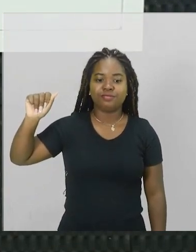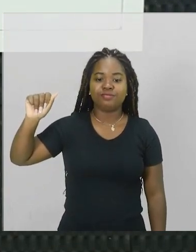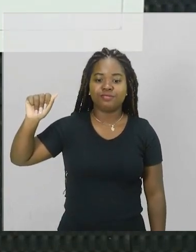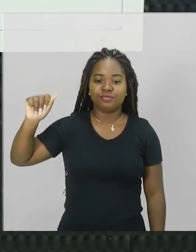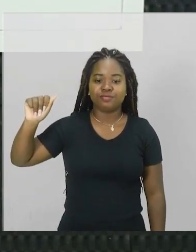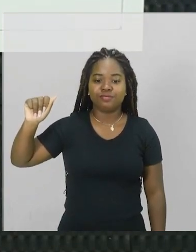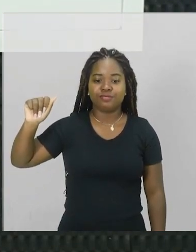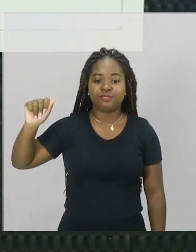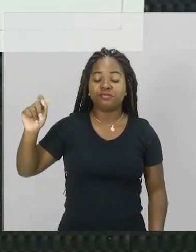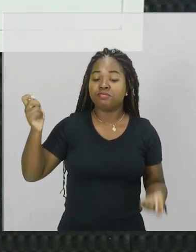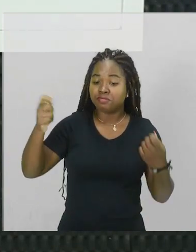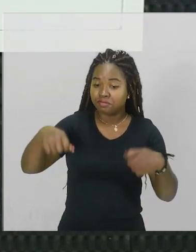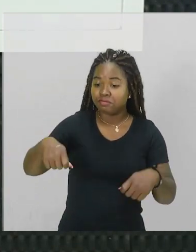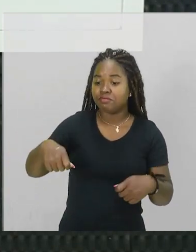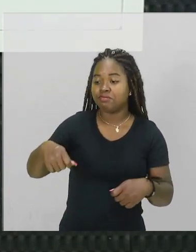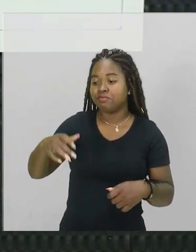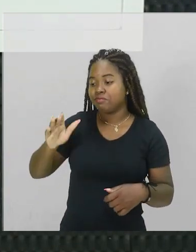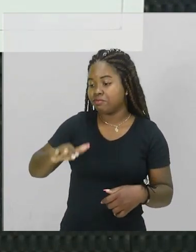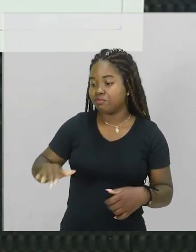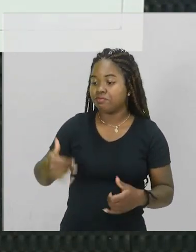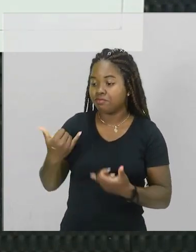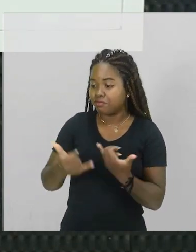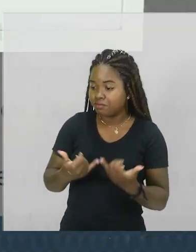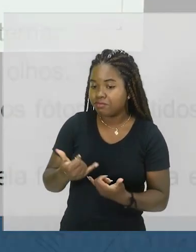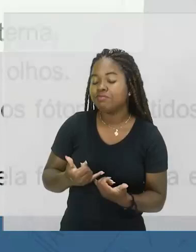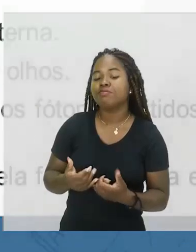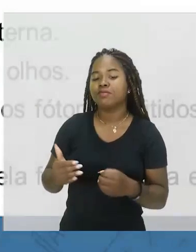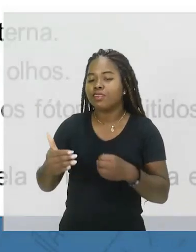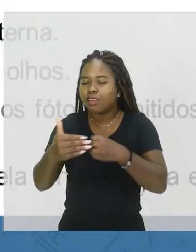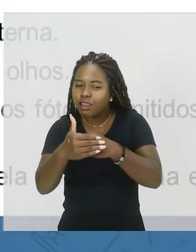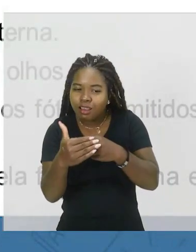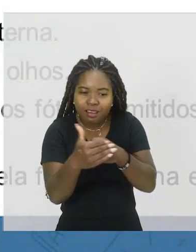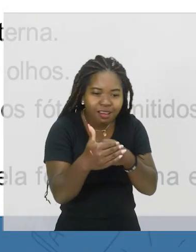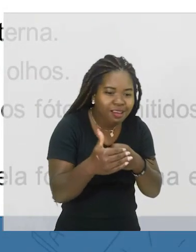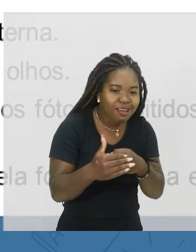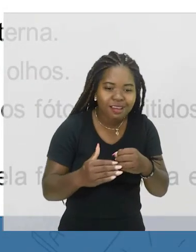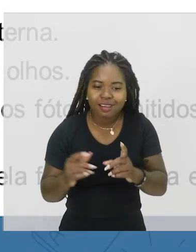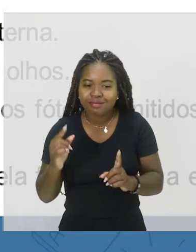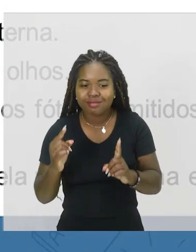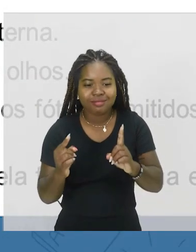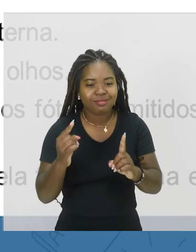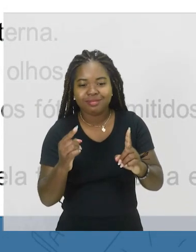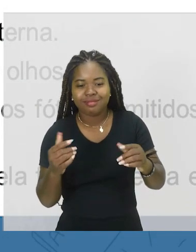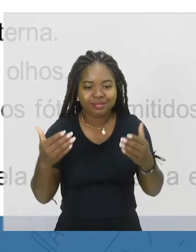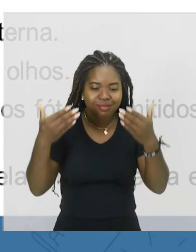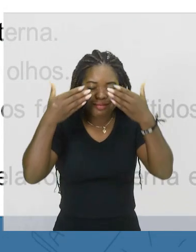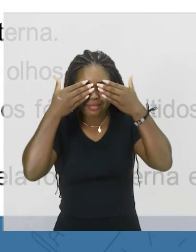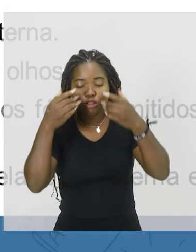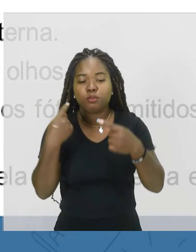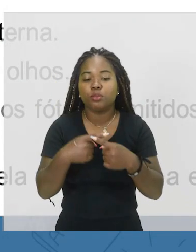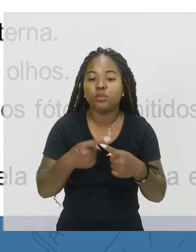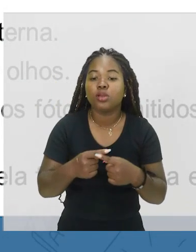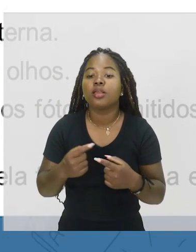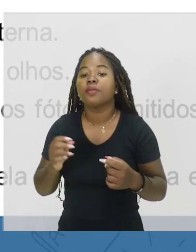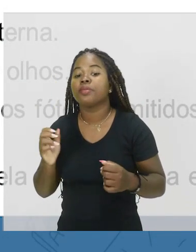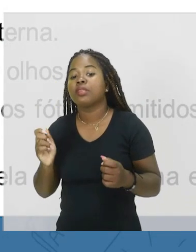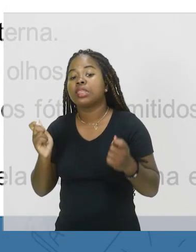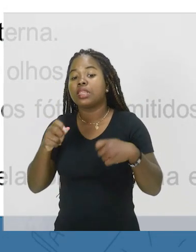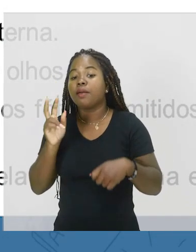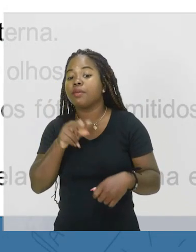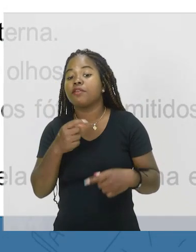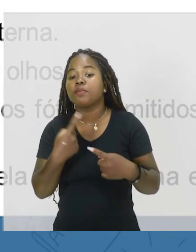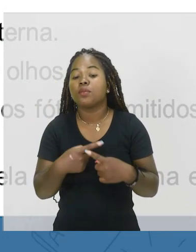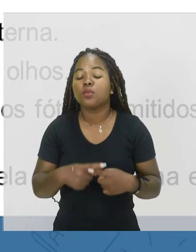ver a outra, né, brincando lá de esconde-esconde, porque a luz é refletida, não é?